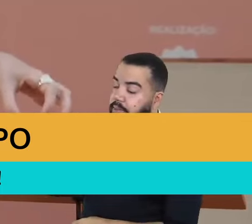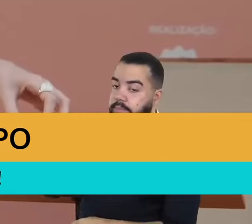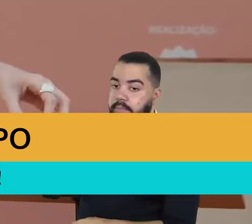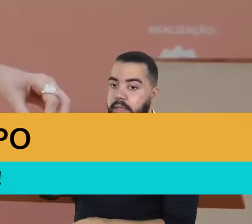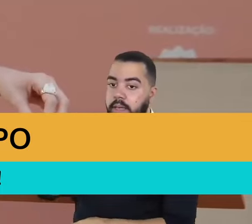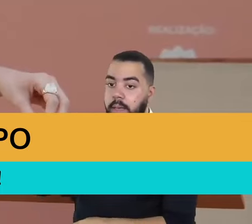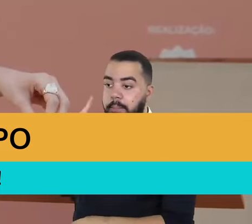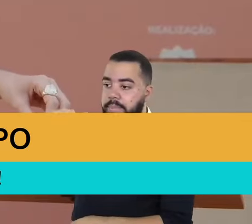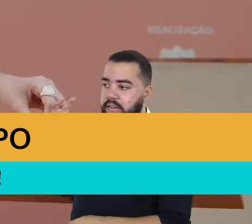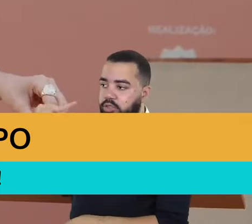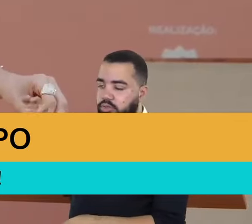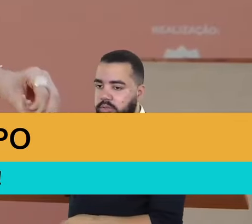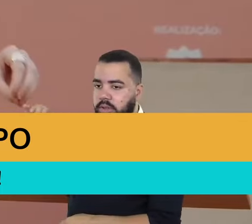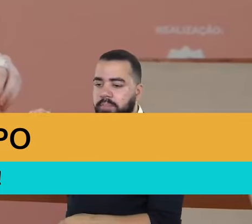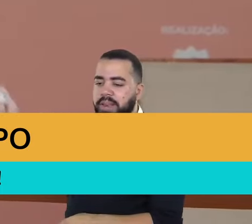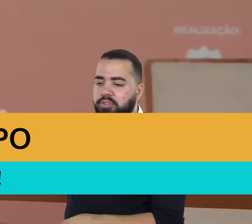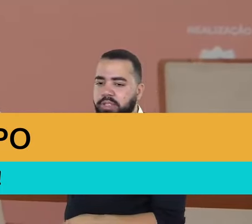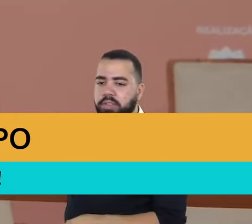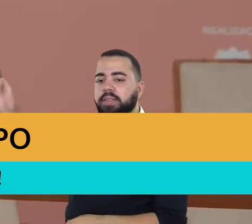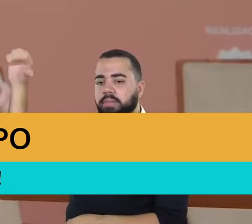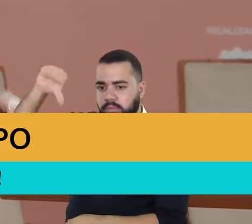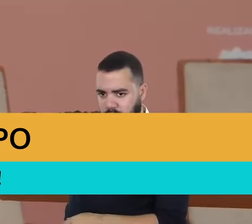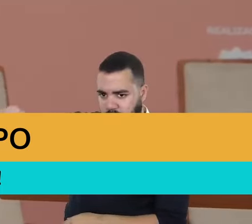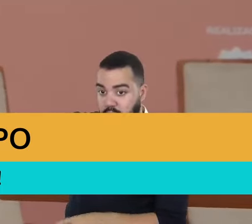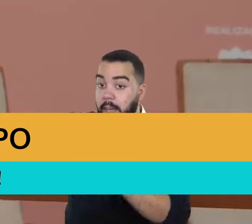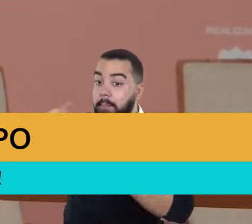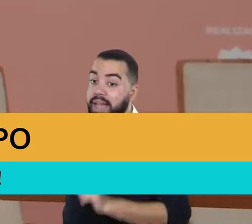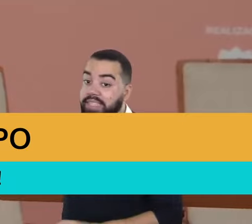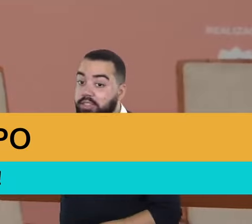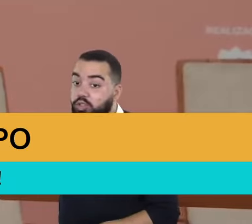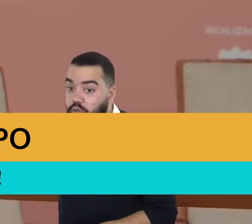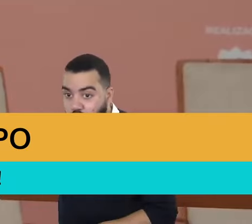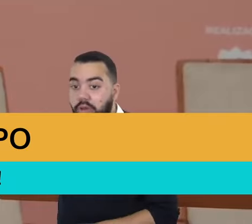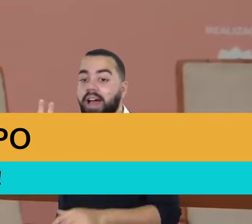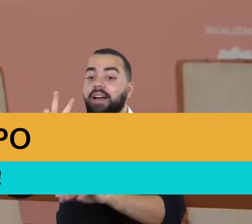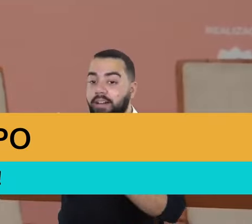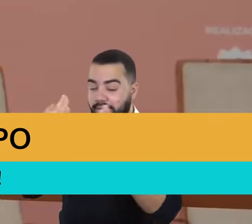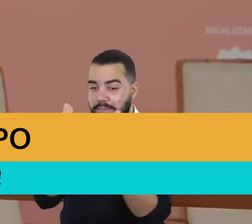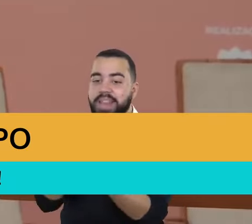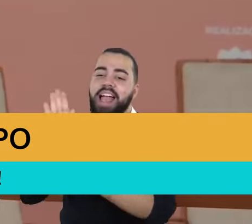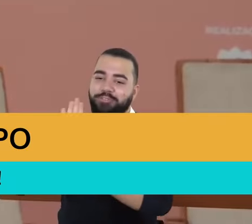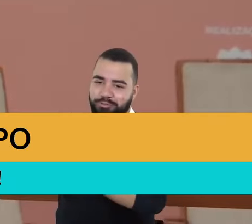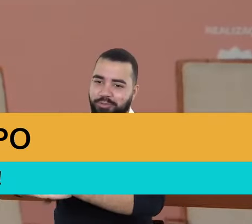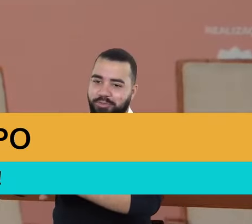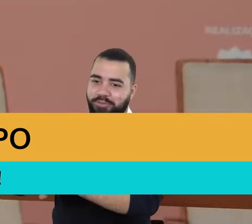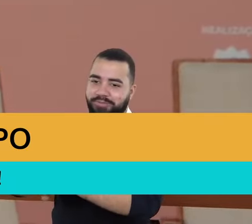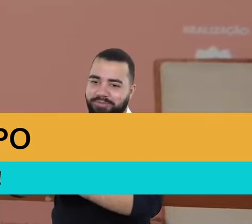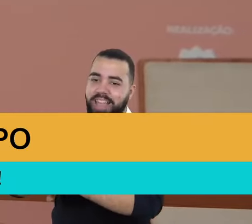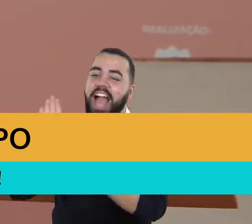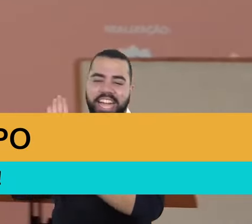são bem significativos. Mas se você não tivesse a família que você teve, você seria bem pior.